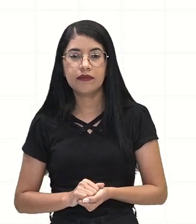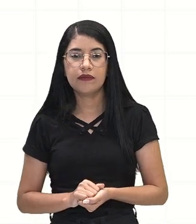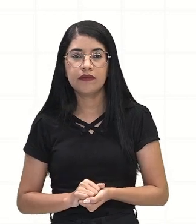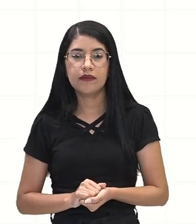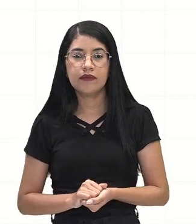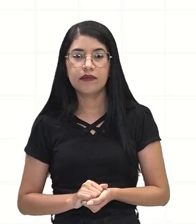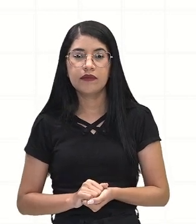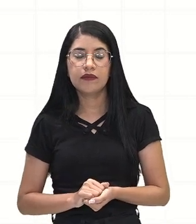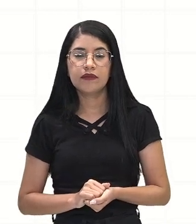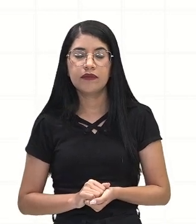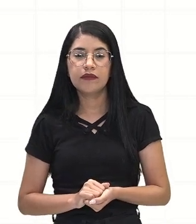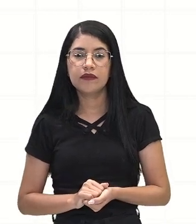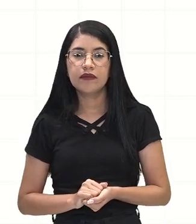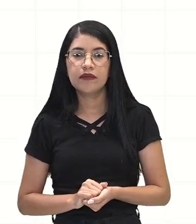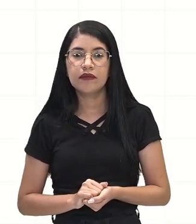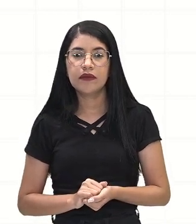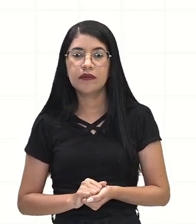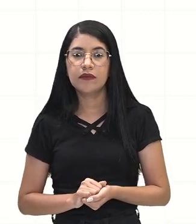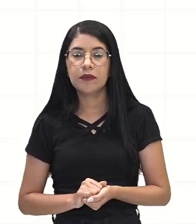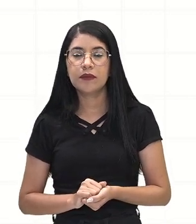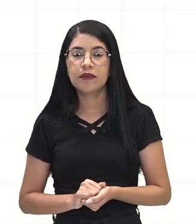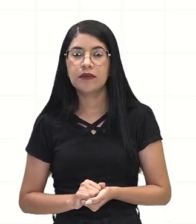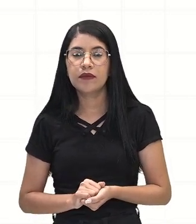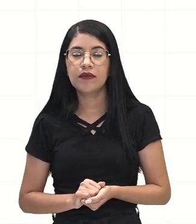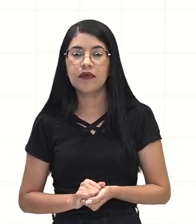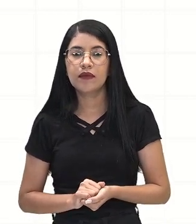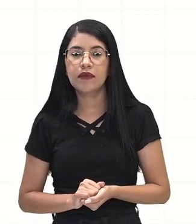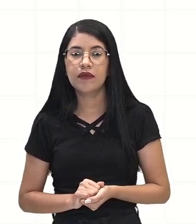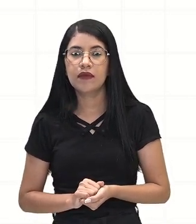E aí, eles são correspondentes, na verdade. Então,